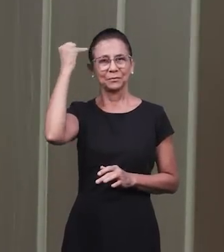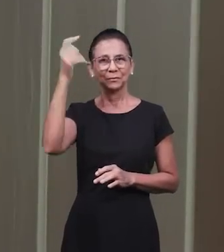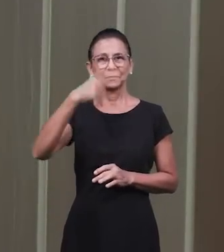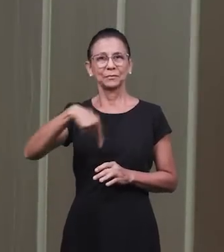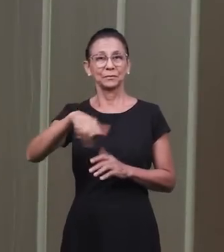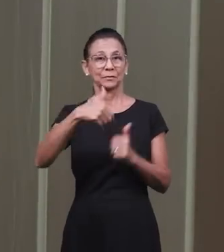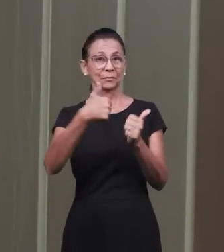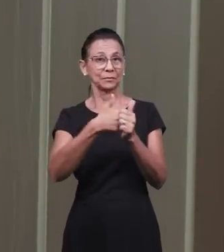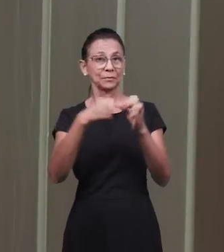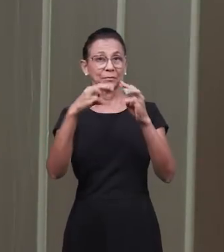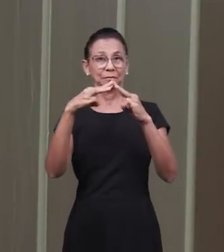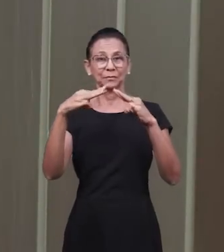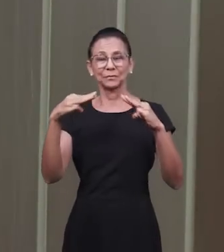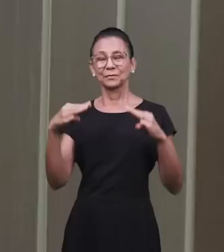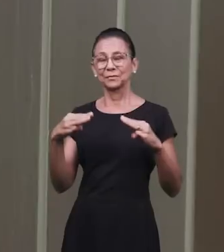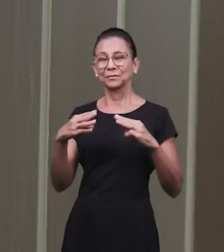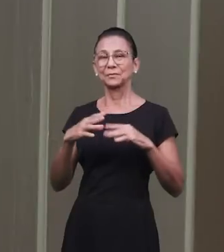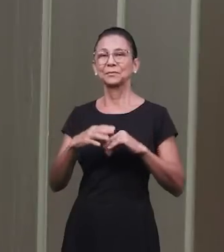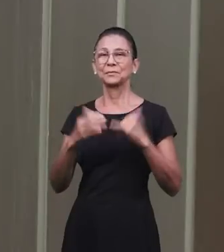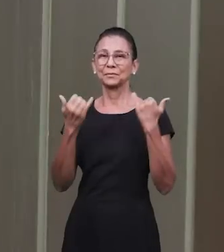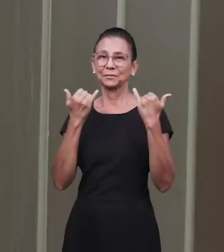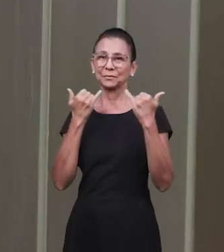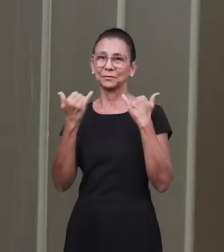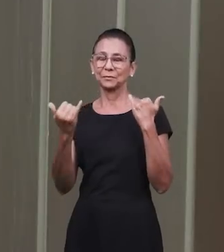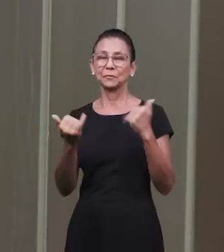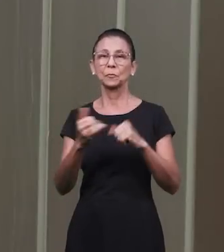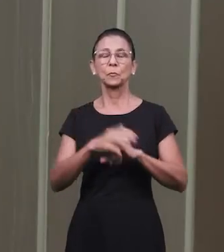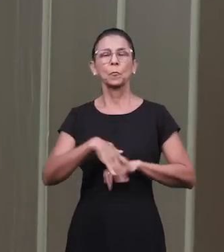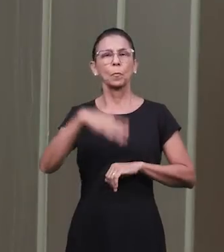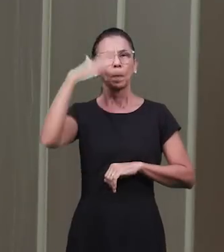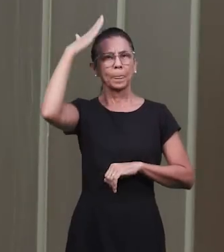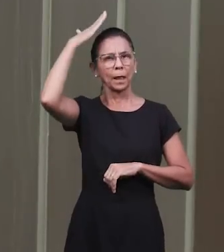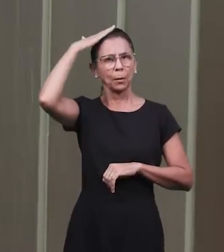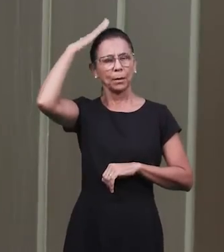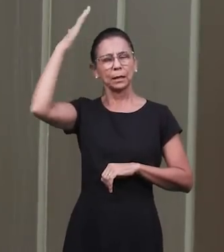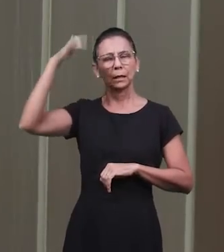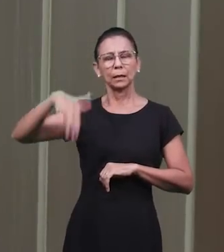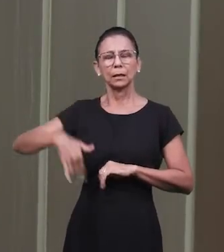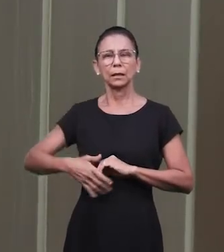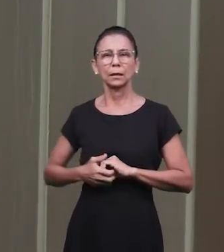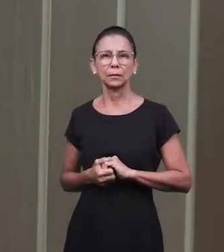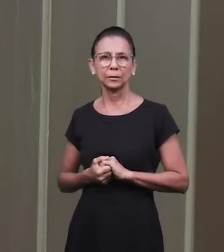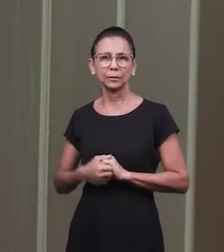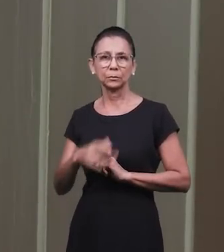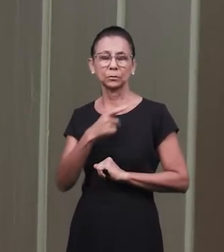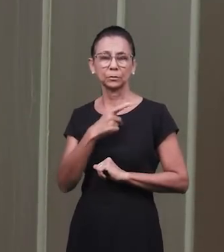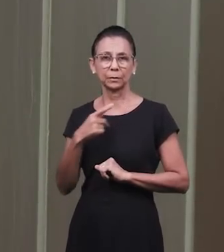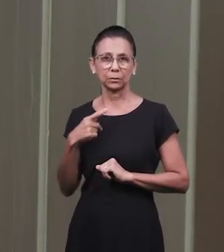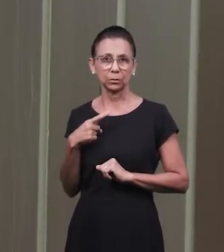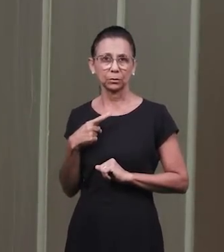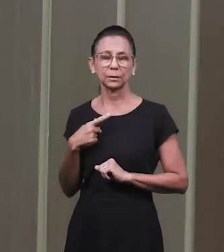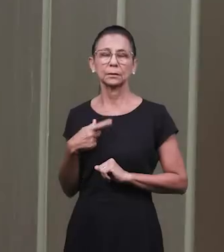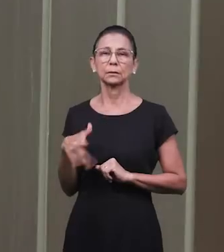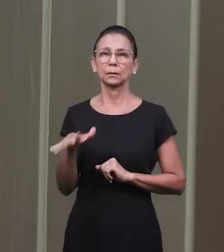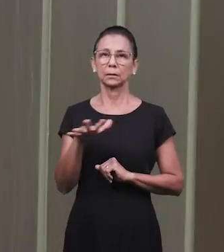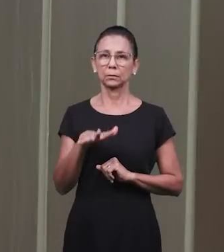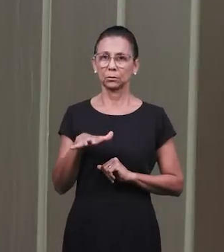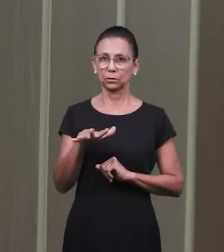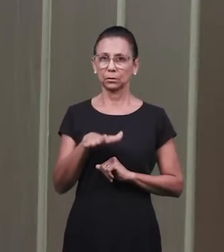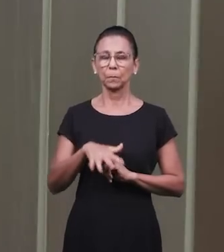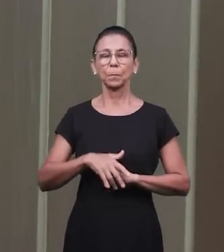irmãos que acompanham o Manaí News. Vamos falar então do Paraná. Desde já peço aos pastores das nossas igrejas